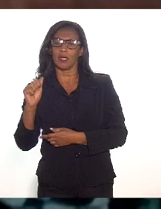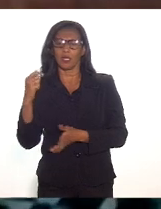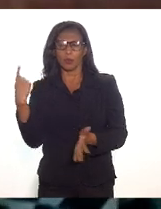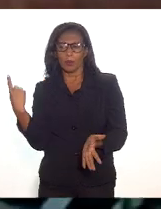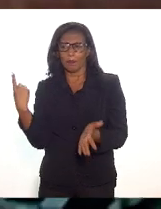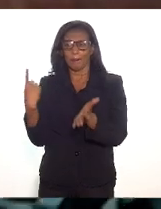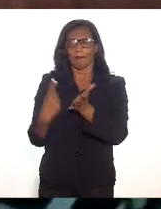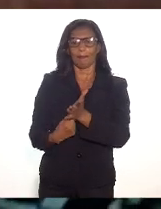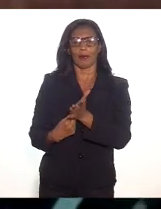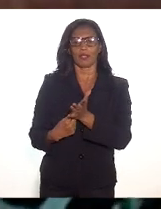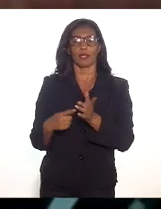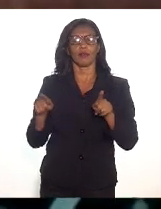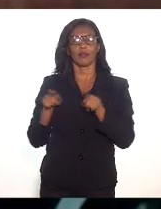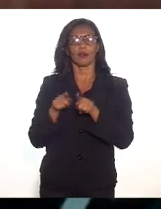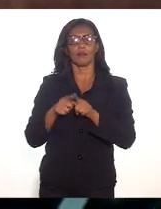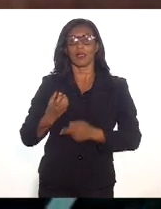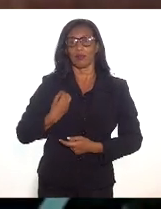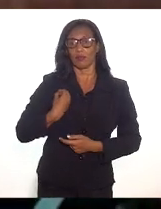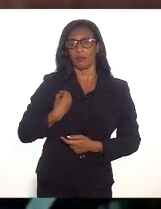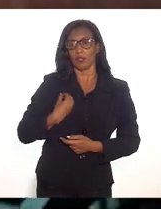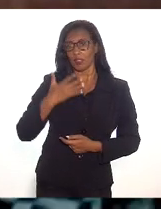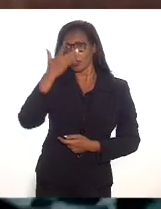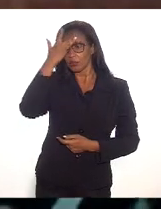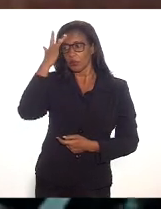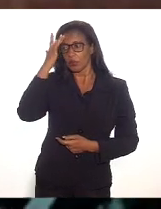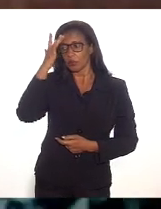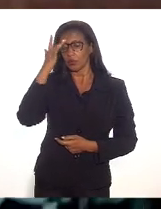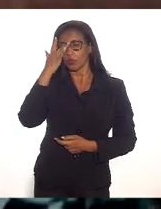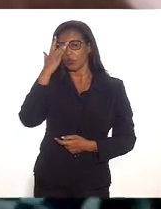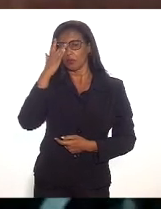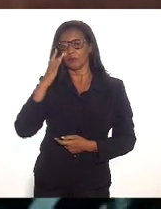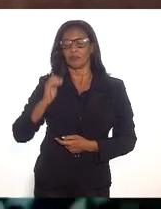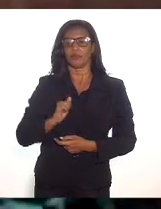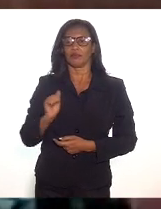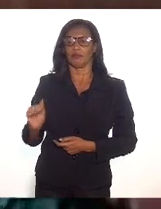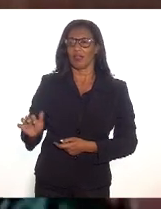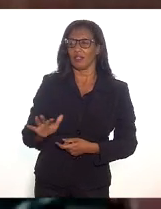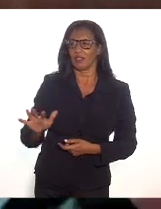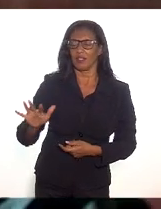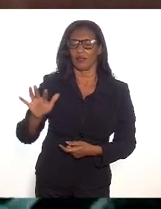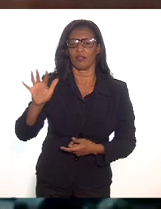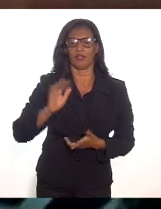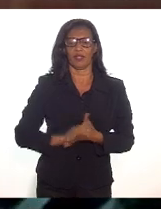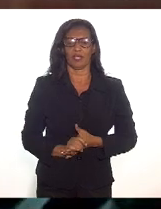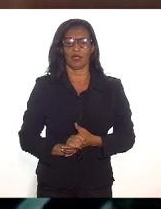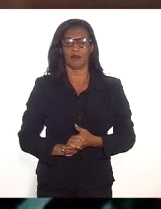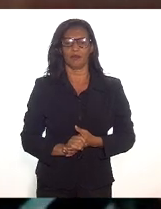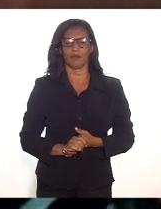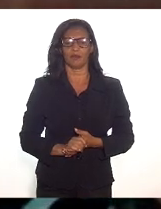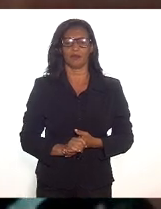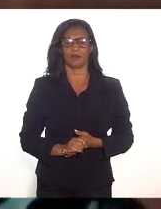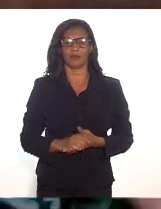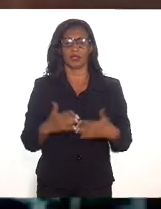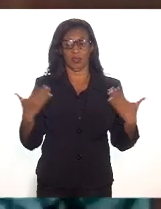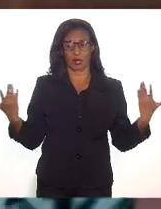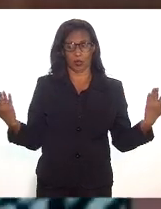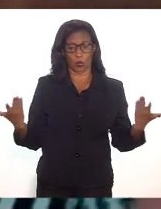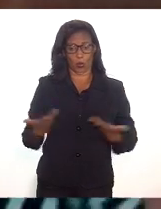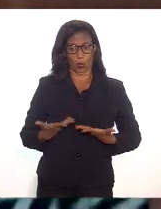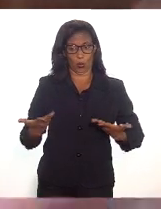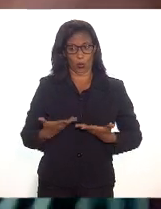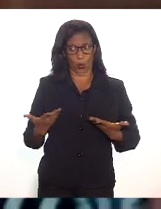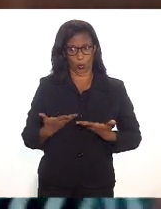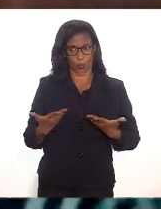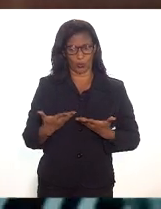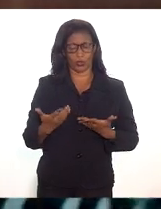impactava diretamente na vida da população favelada, periférica, que hoje, segundo o